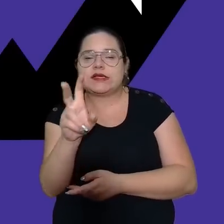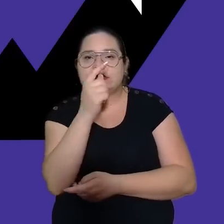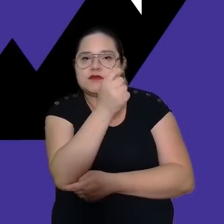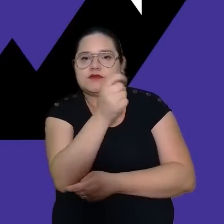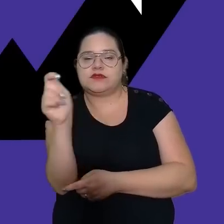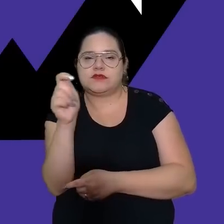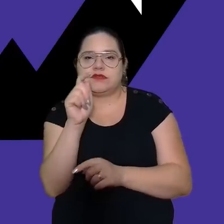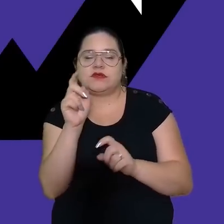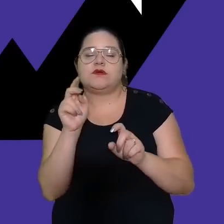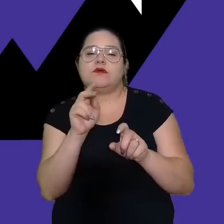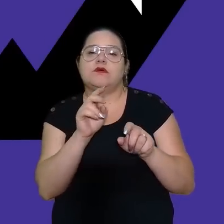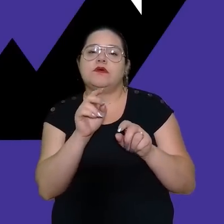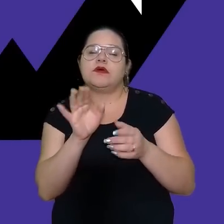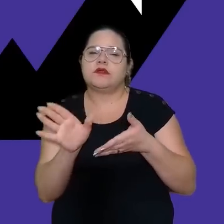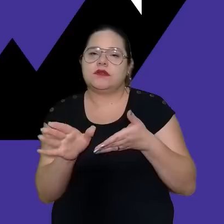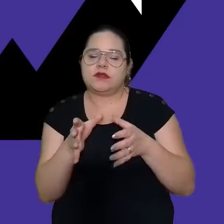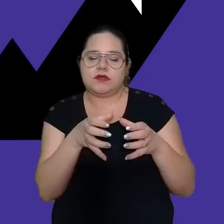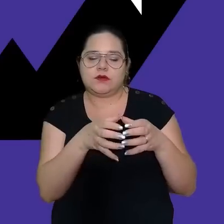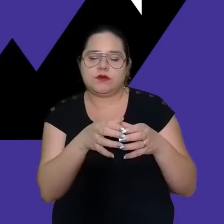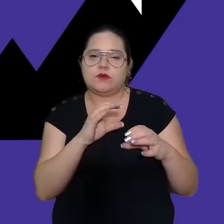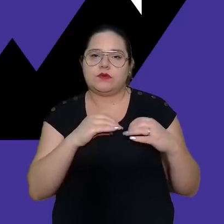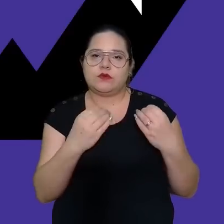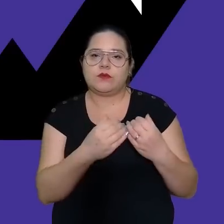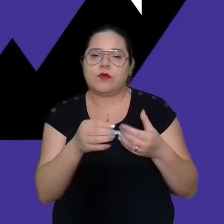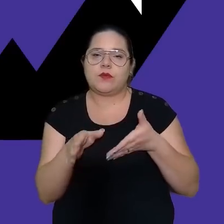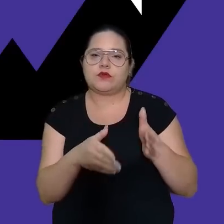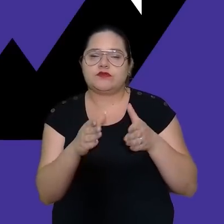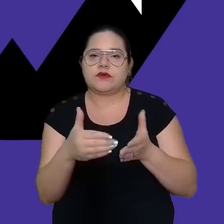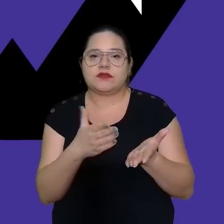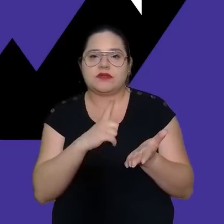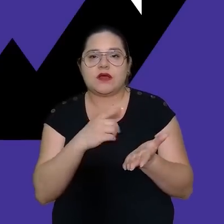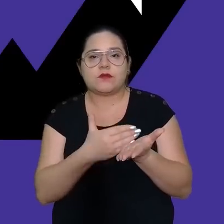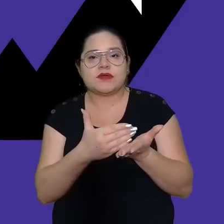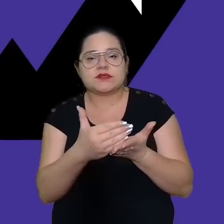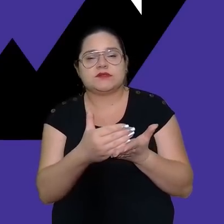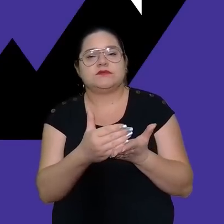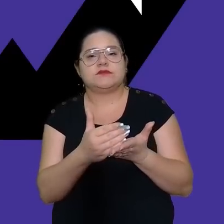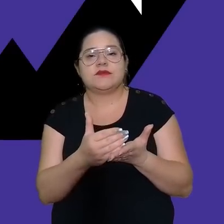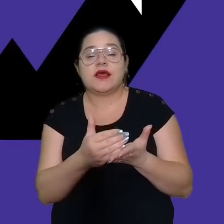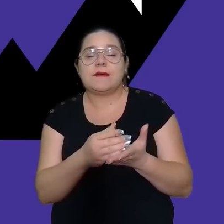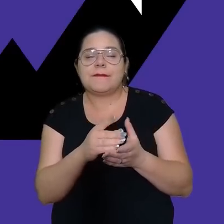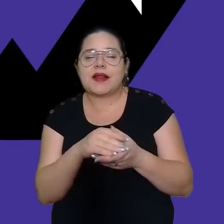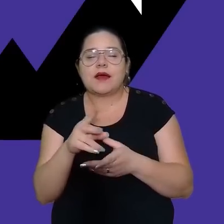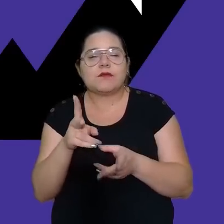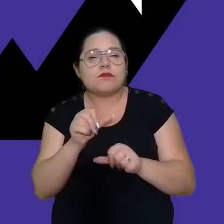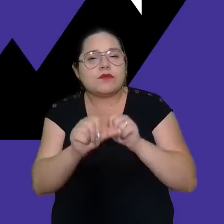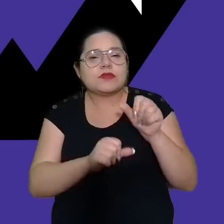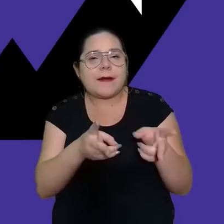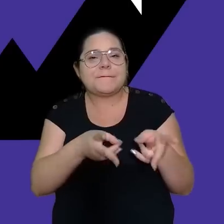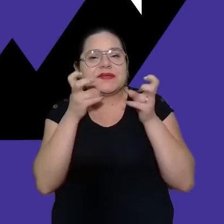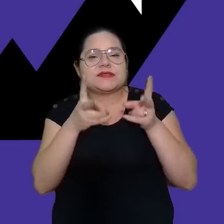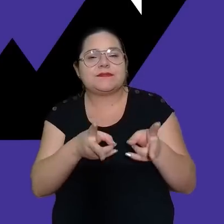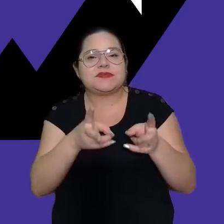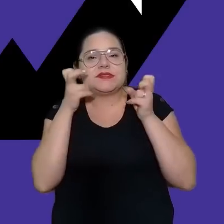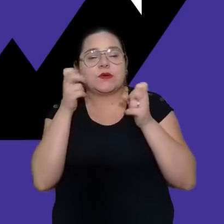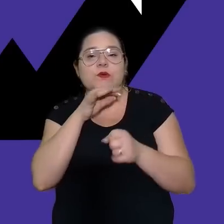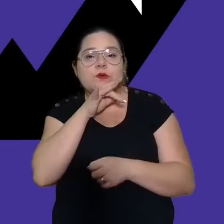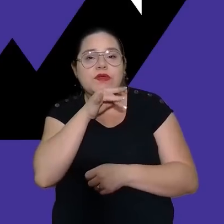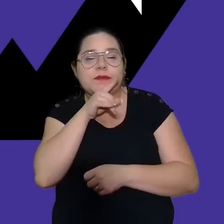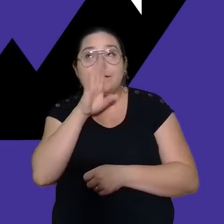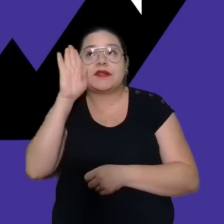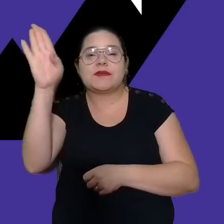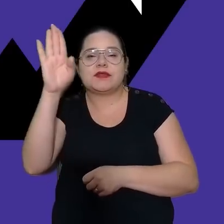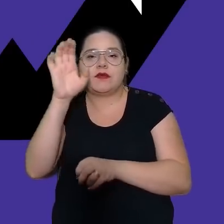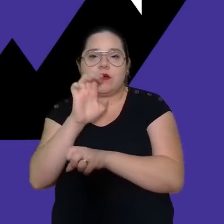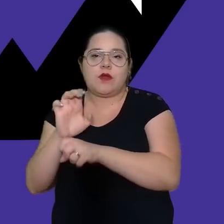produtores que estão aqui tentando começar um trabalho para mudar um pouco essa percepção ruim que tem, principalmente na Europa. E você se refere a